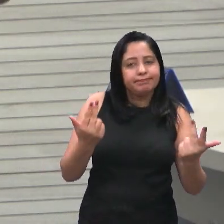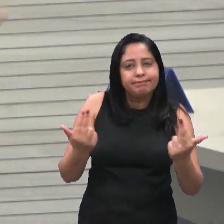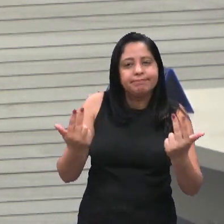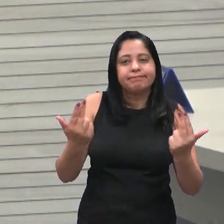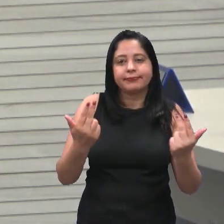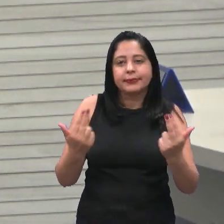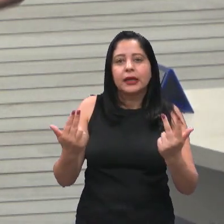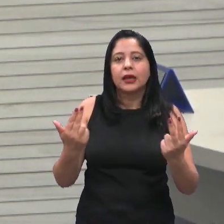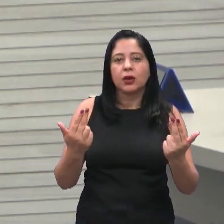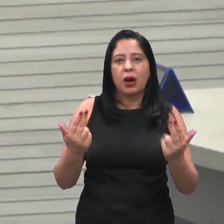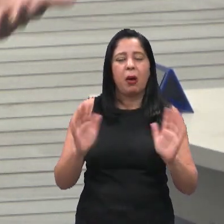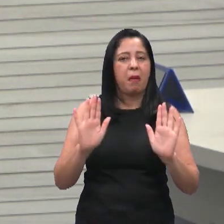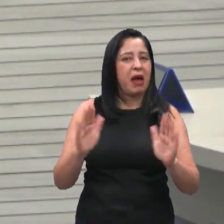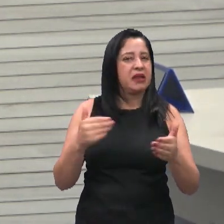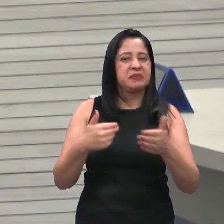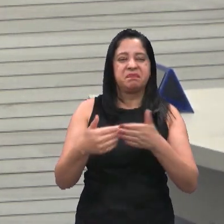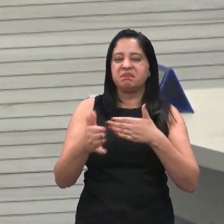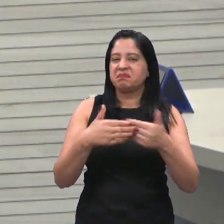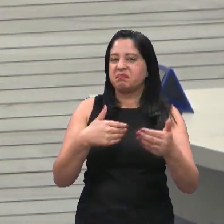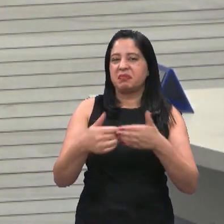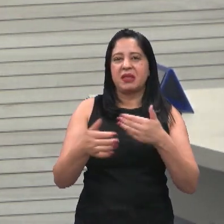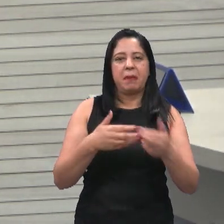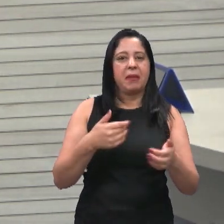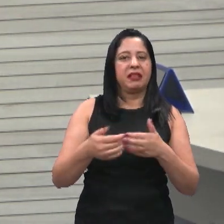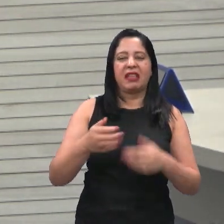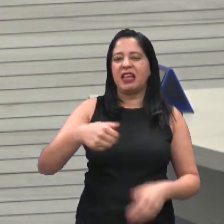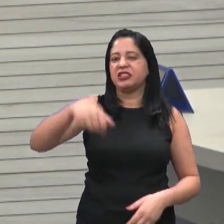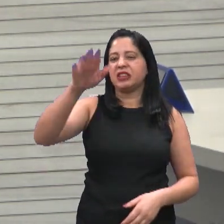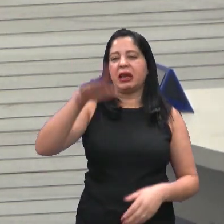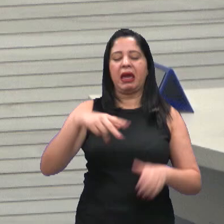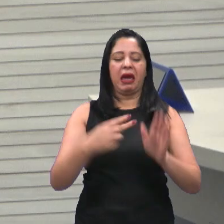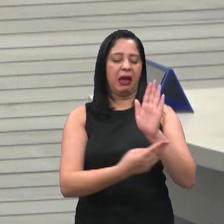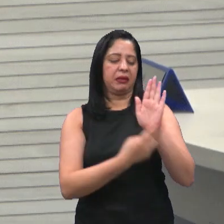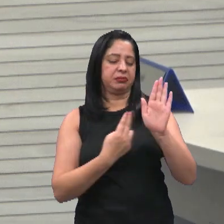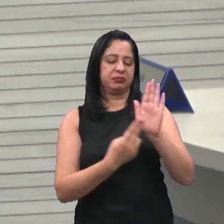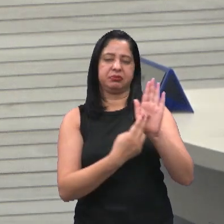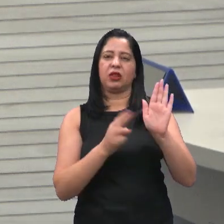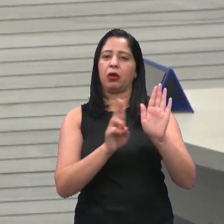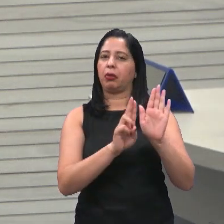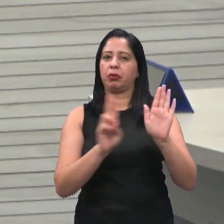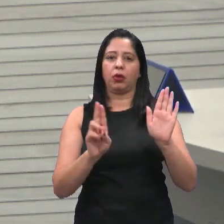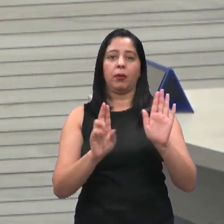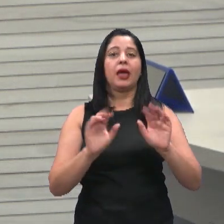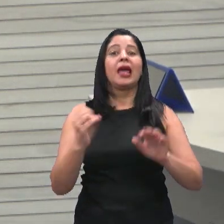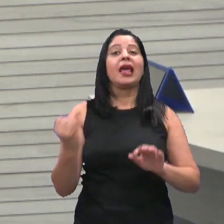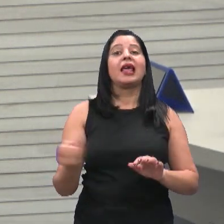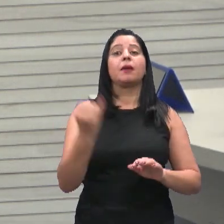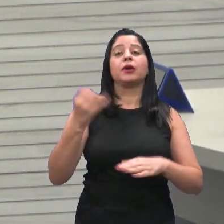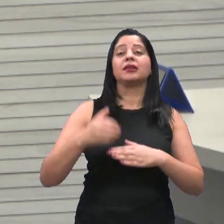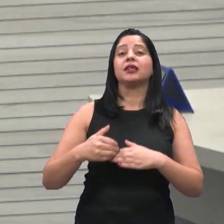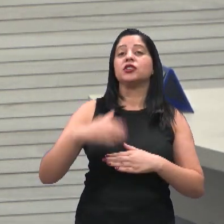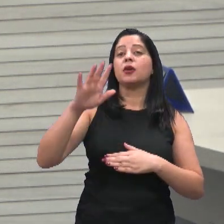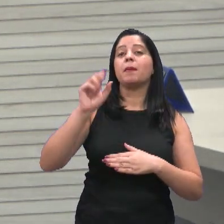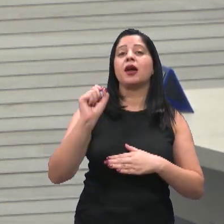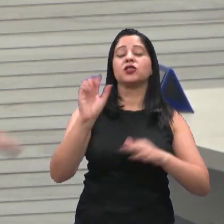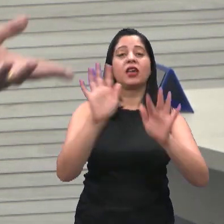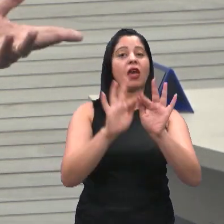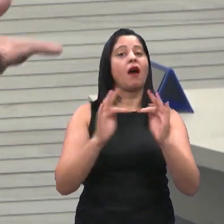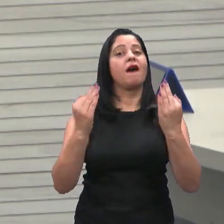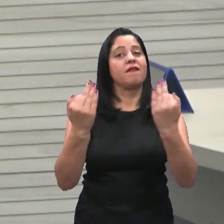que, independente de quem seja o pai do projeto, o importante é que as famílias estejam os